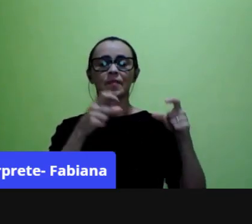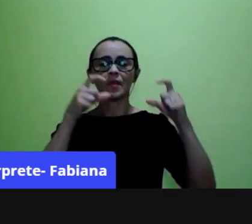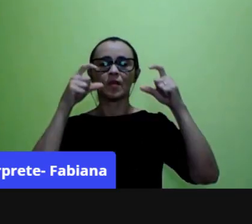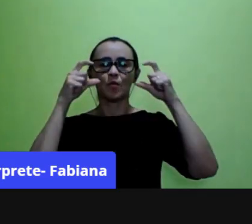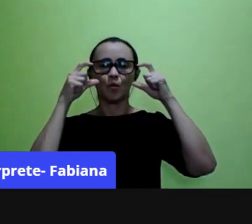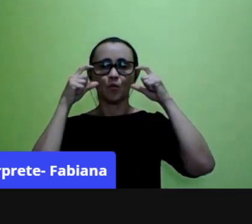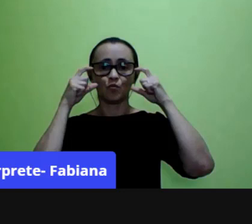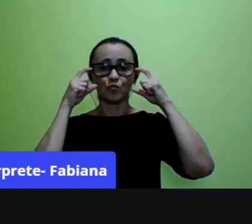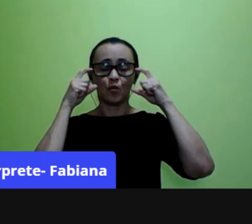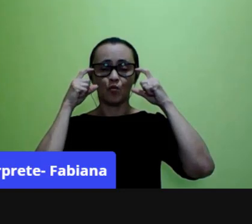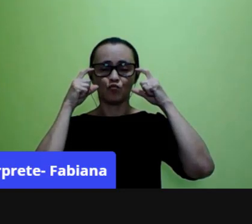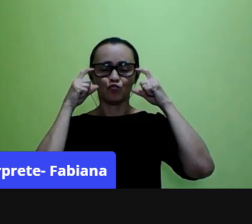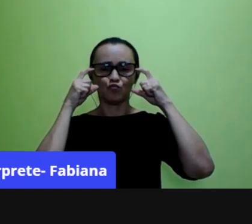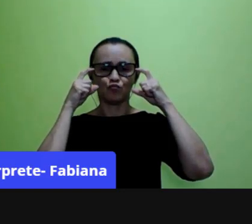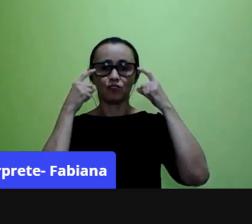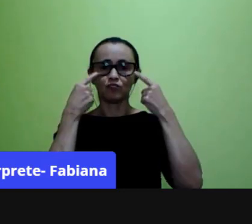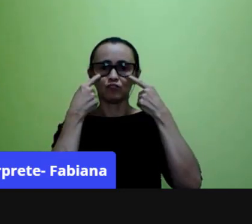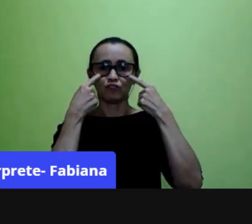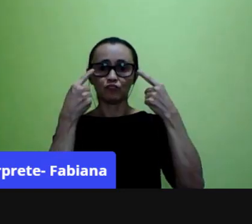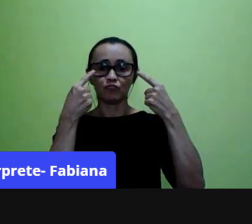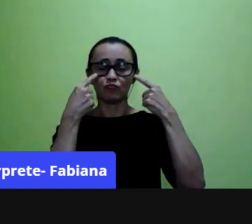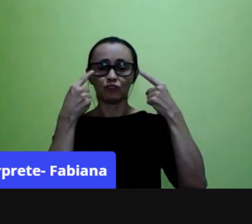reflexo dos óculos, né?